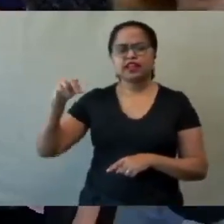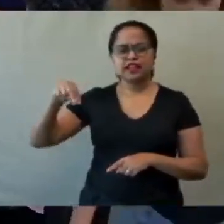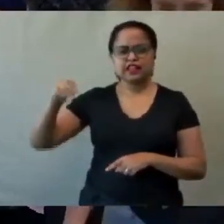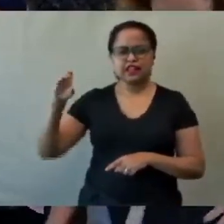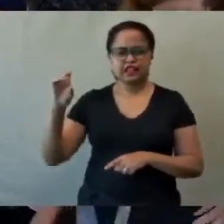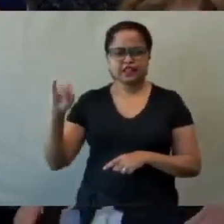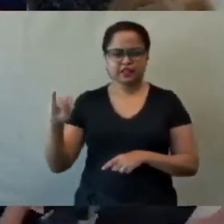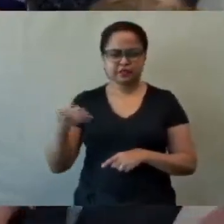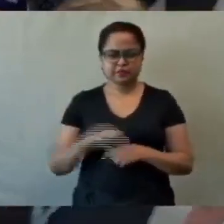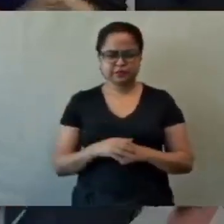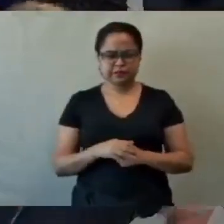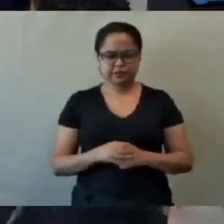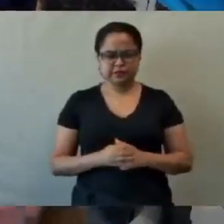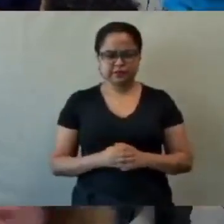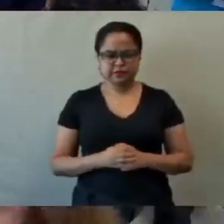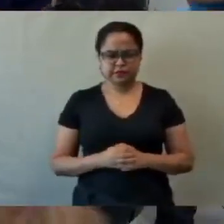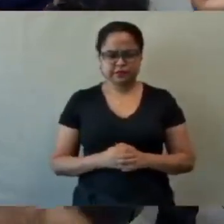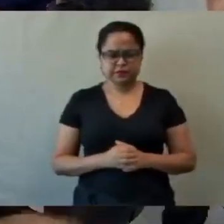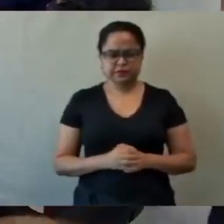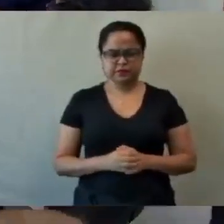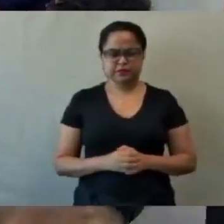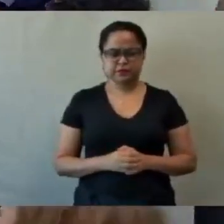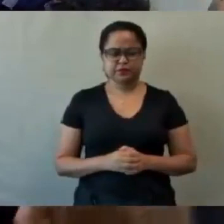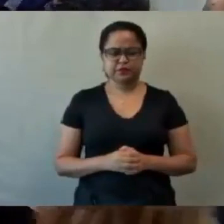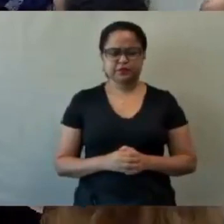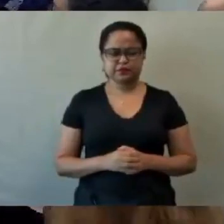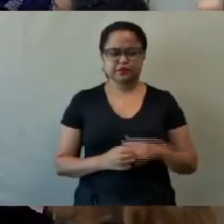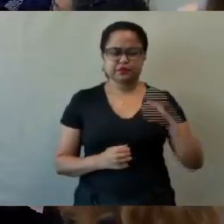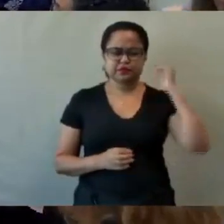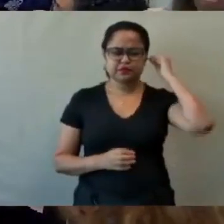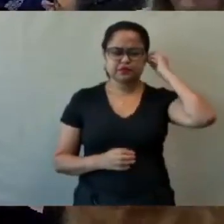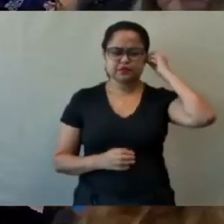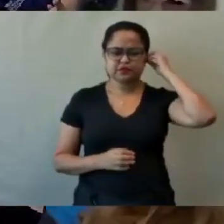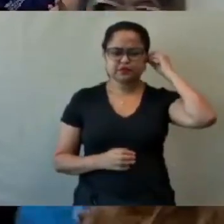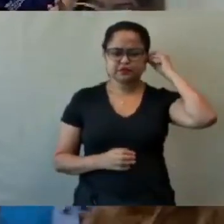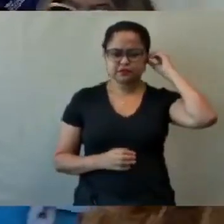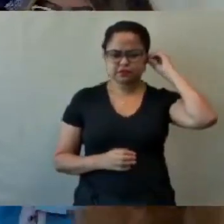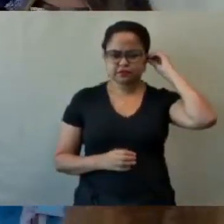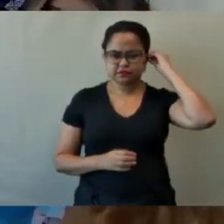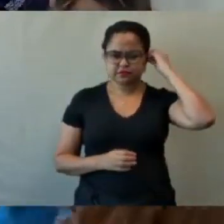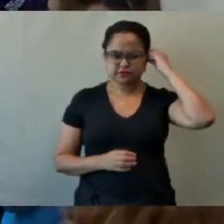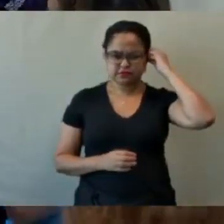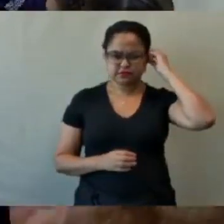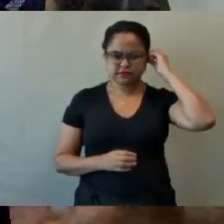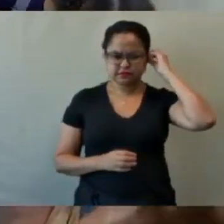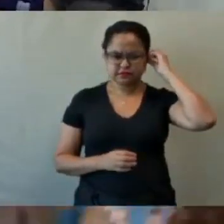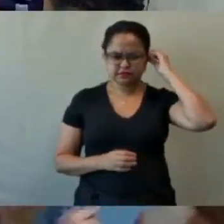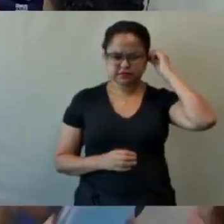Você sem esposa não é nada, né?